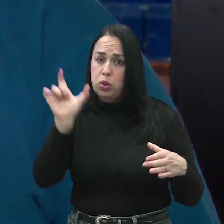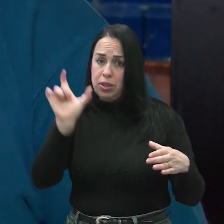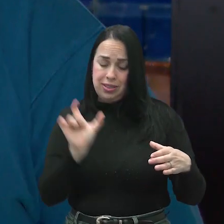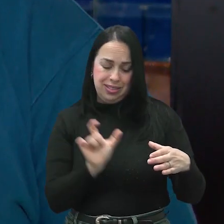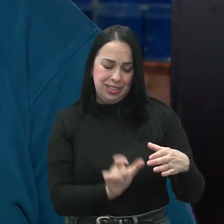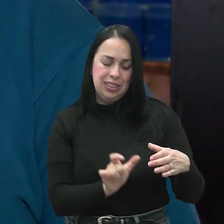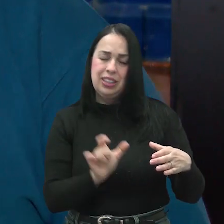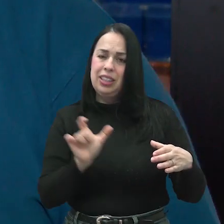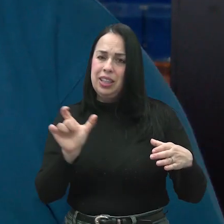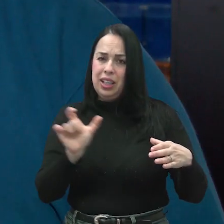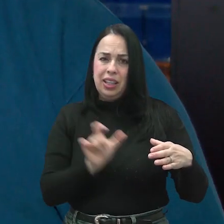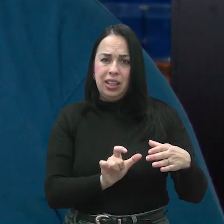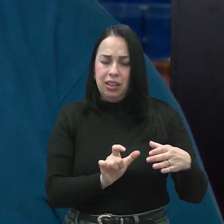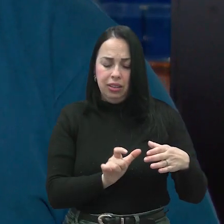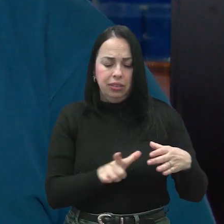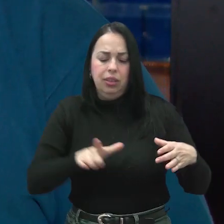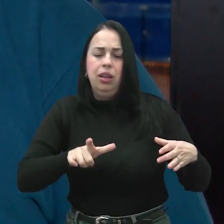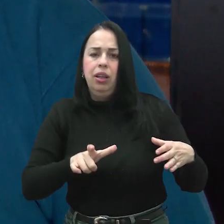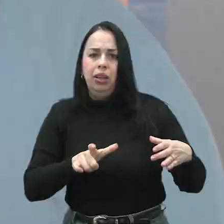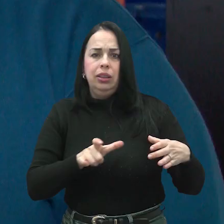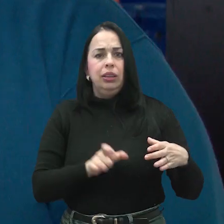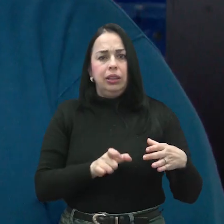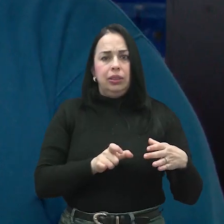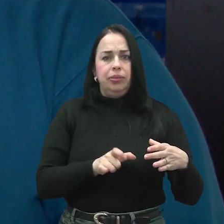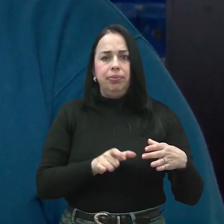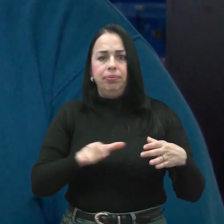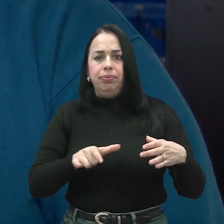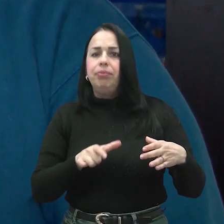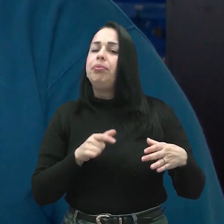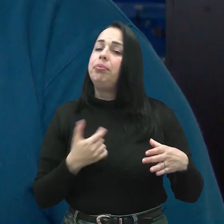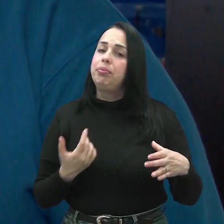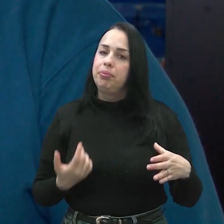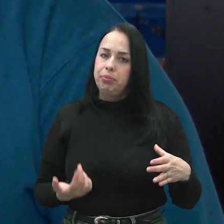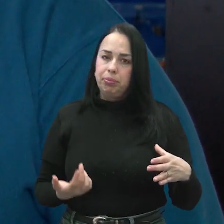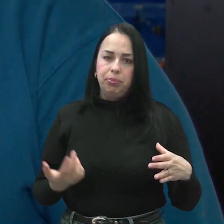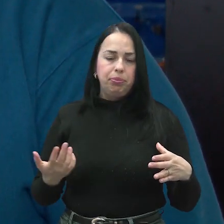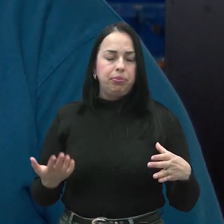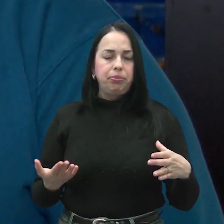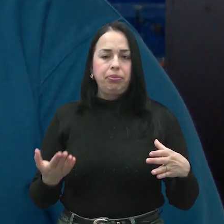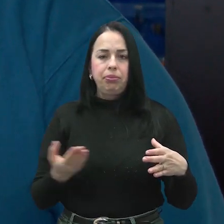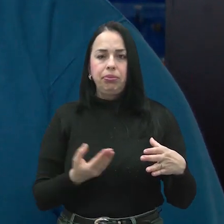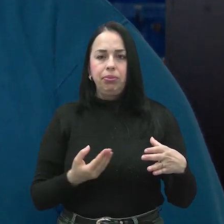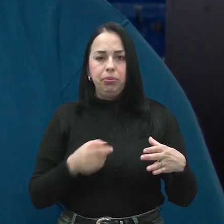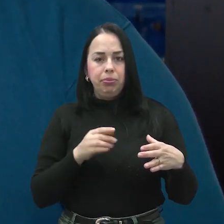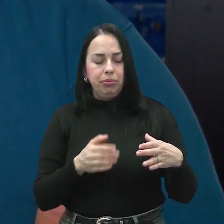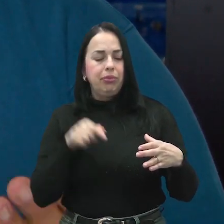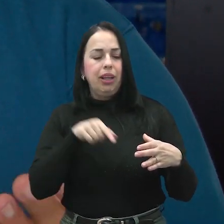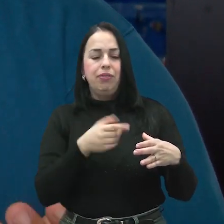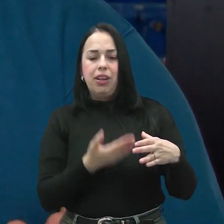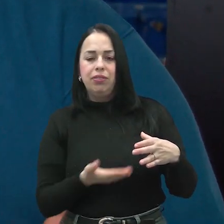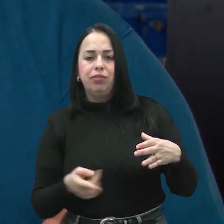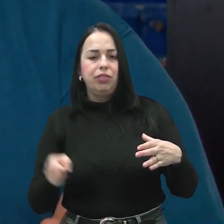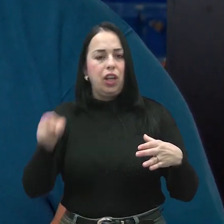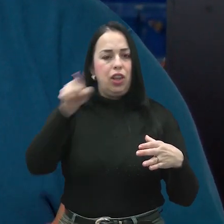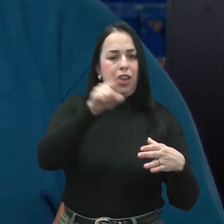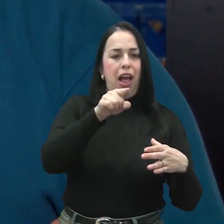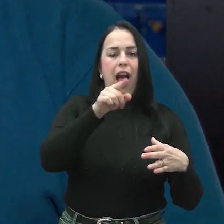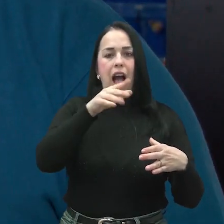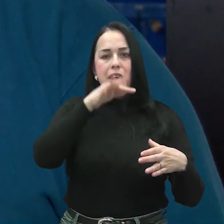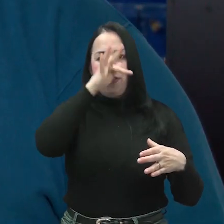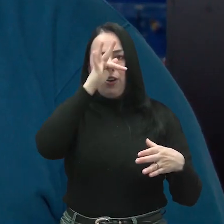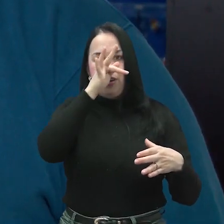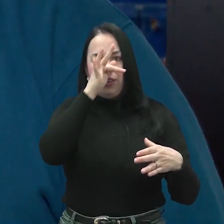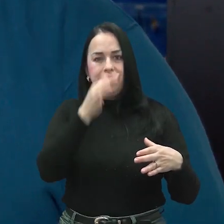pode colocar quinguios, por exemplo, que não cresce muito. Ela vai fazer a função de alimentar as plantas, vamos dizer assim,